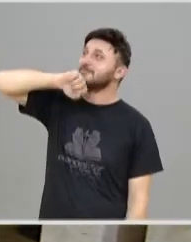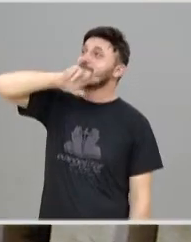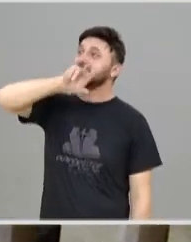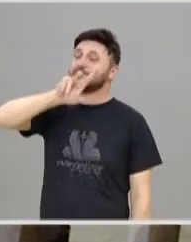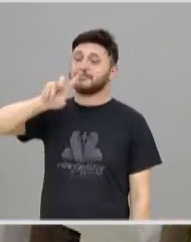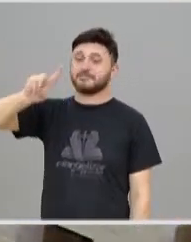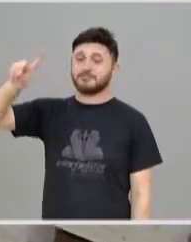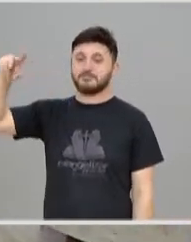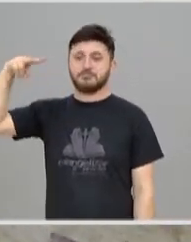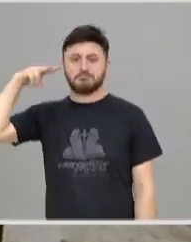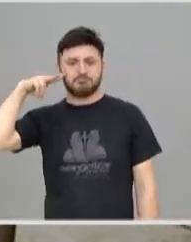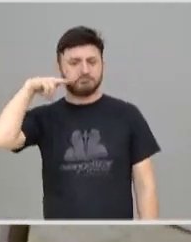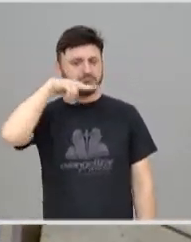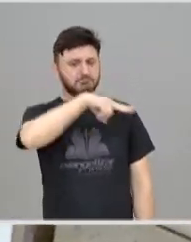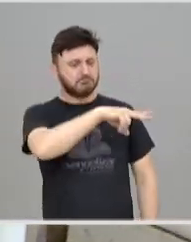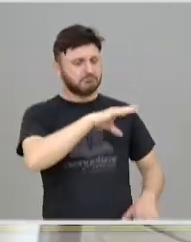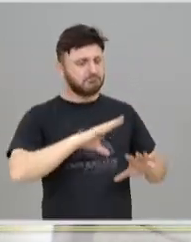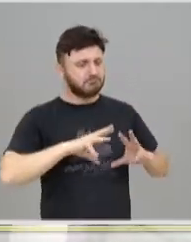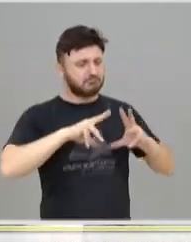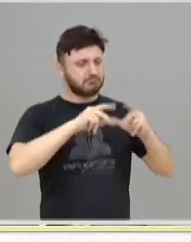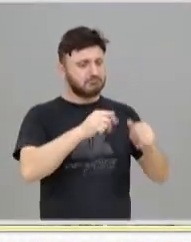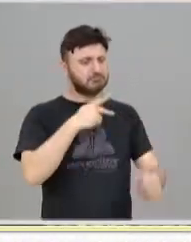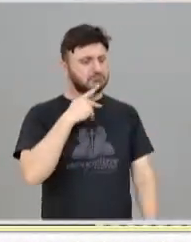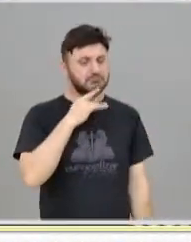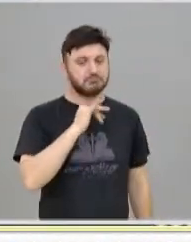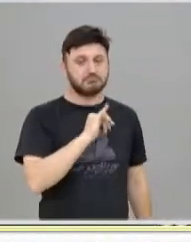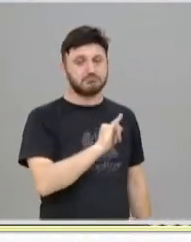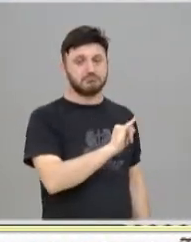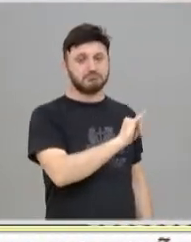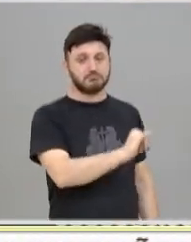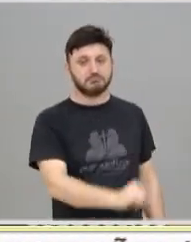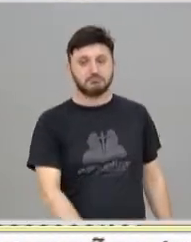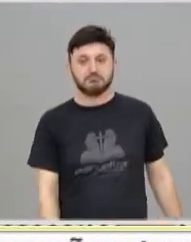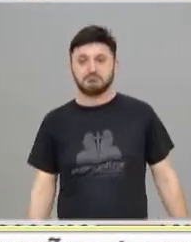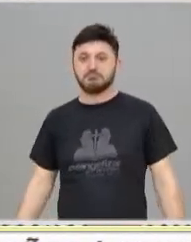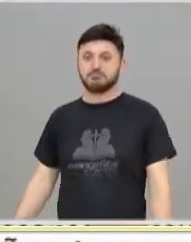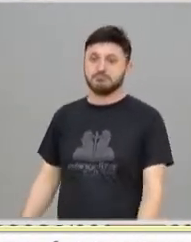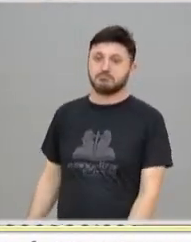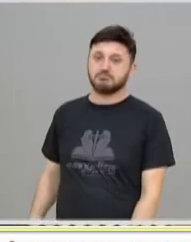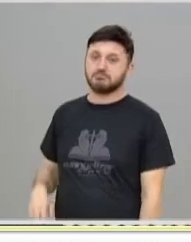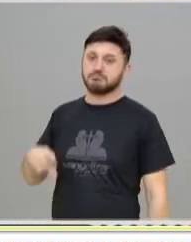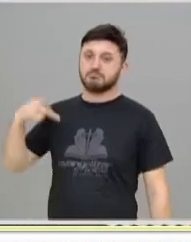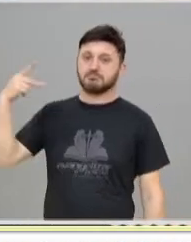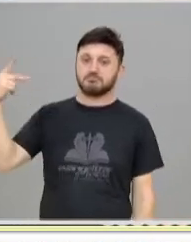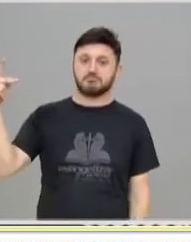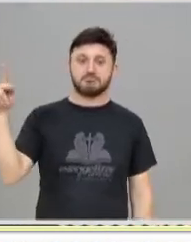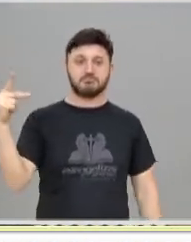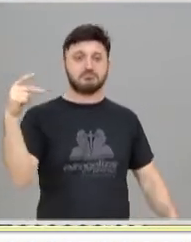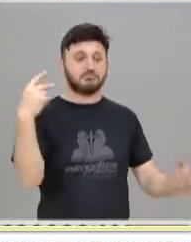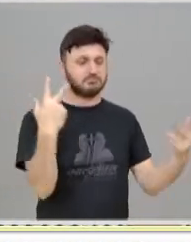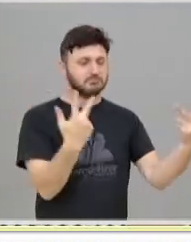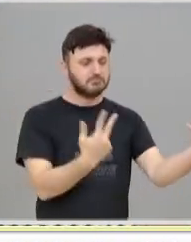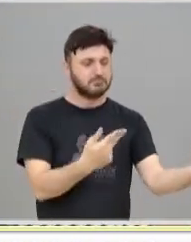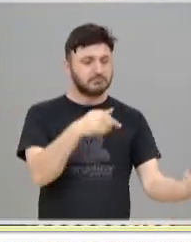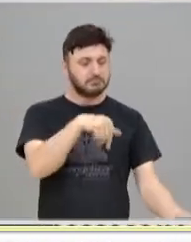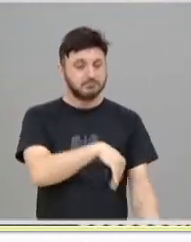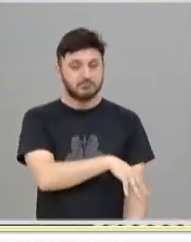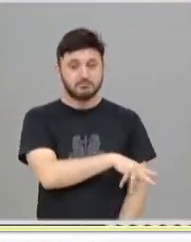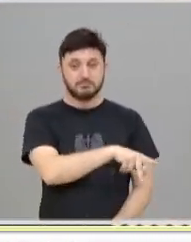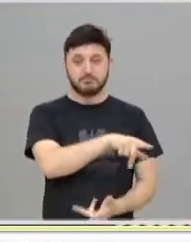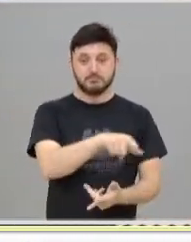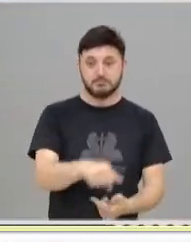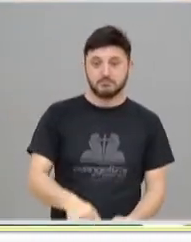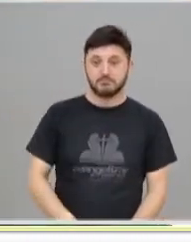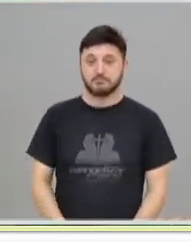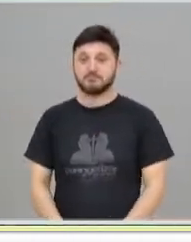Deus, olhai por todos os pais, são vossas imagens na terra,